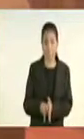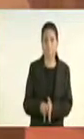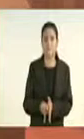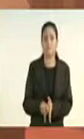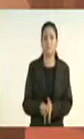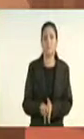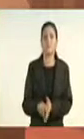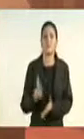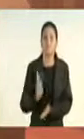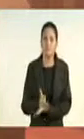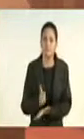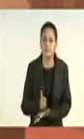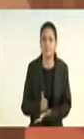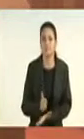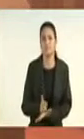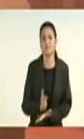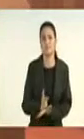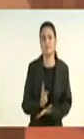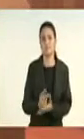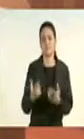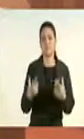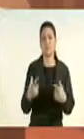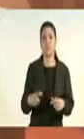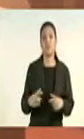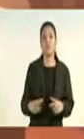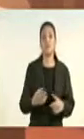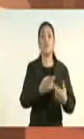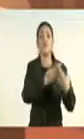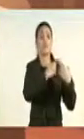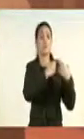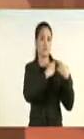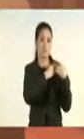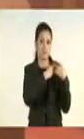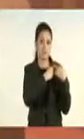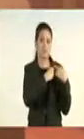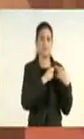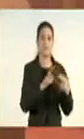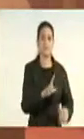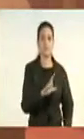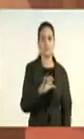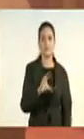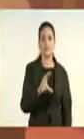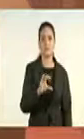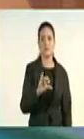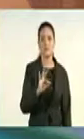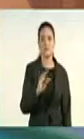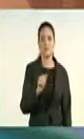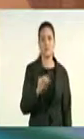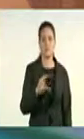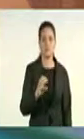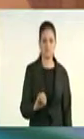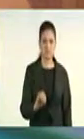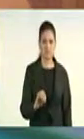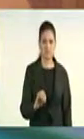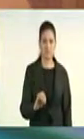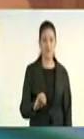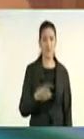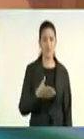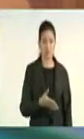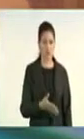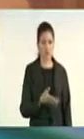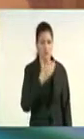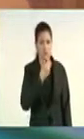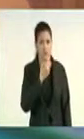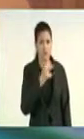da entidade responsável pela licitação. Para Petrônio Braz, a nomeação é possível, conforme